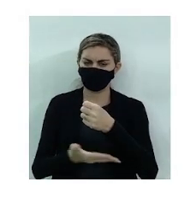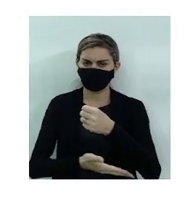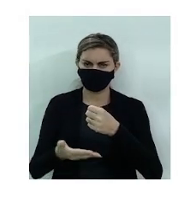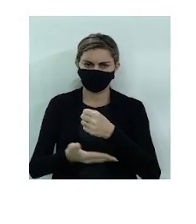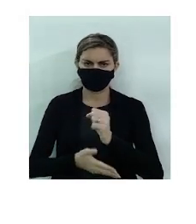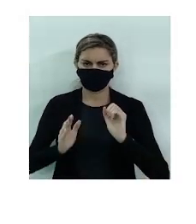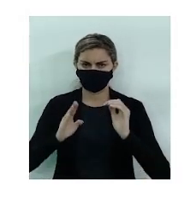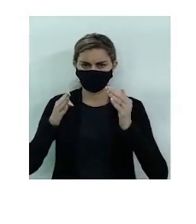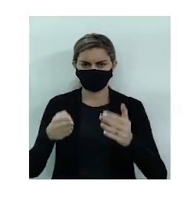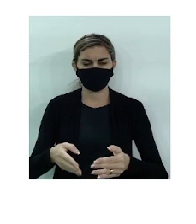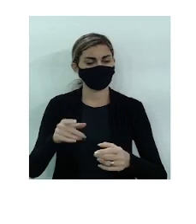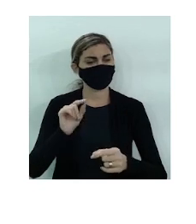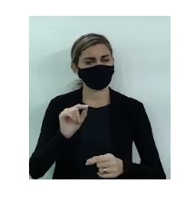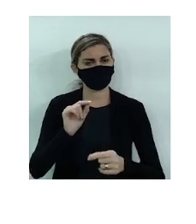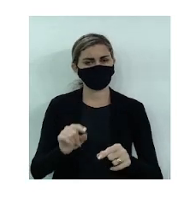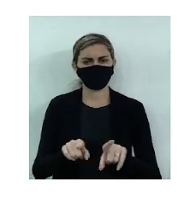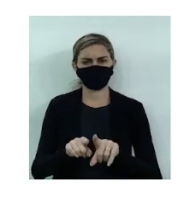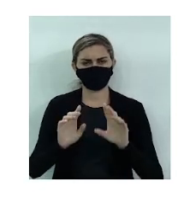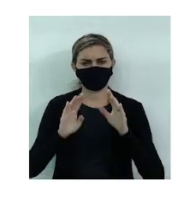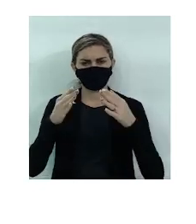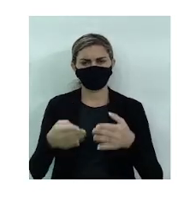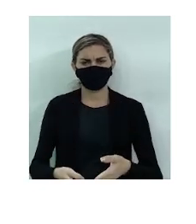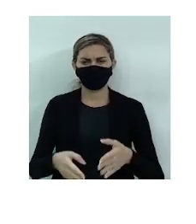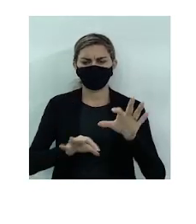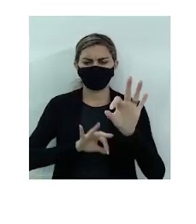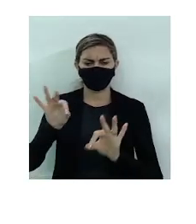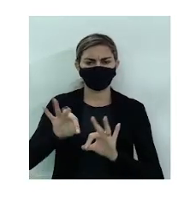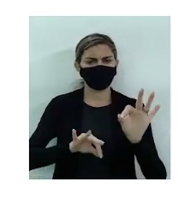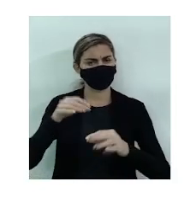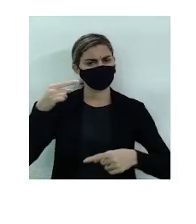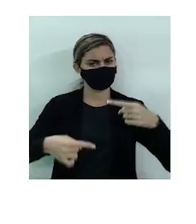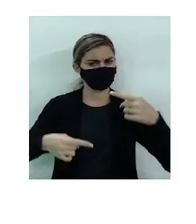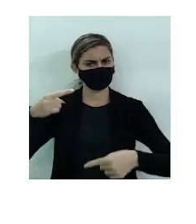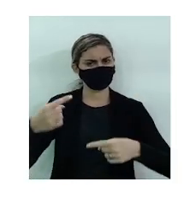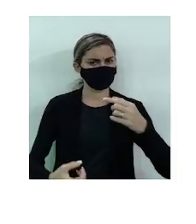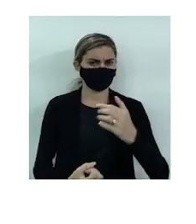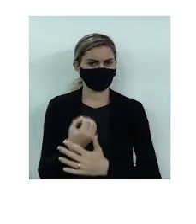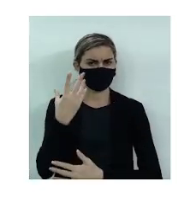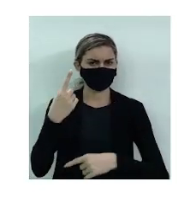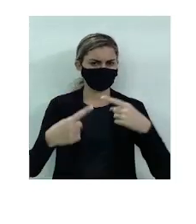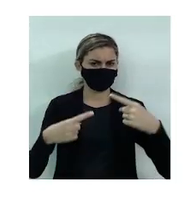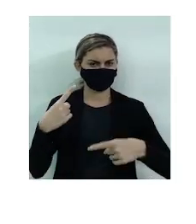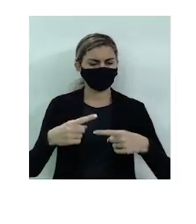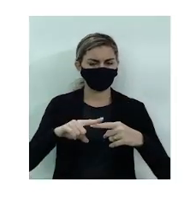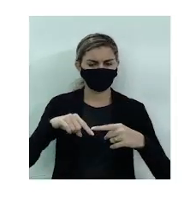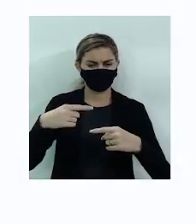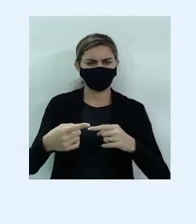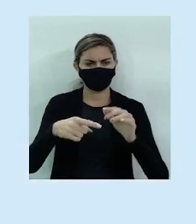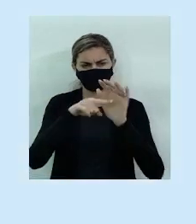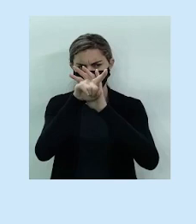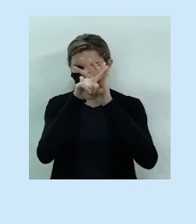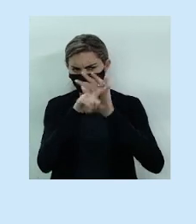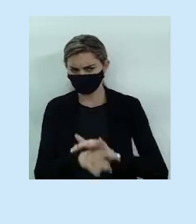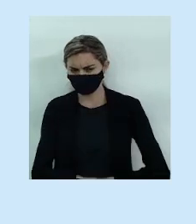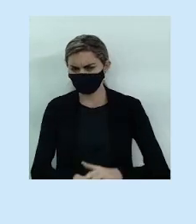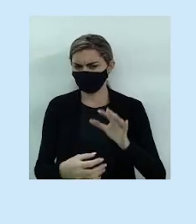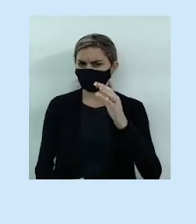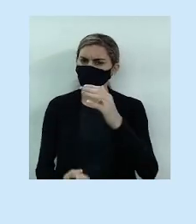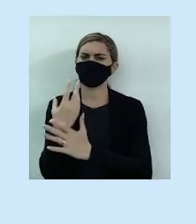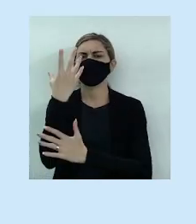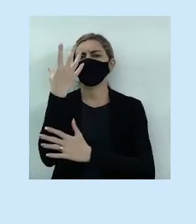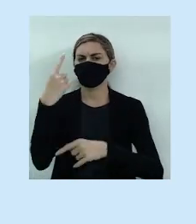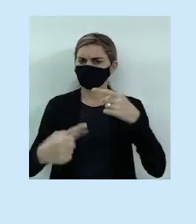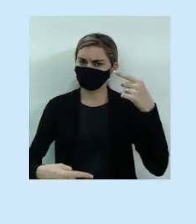direcional. Vamos também focar na elaboração de políticas. Então, a política, após o diagnóstico, a gente vai criar